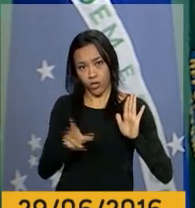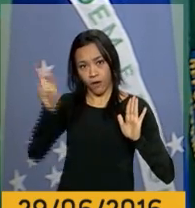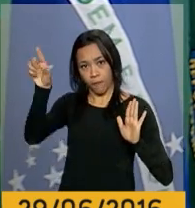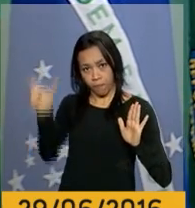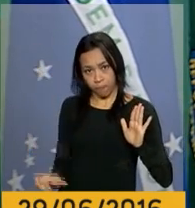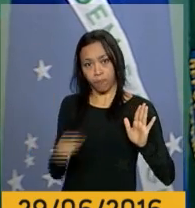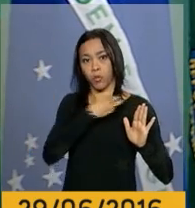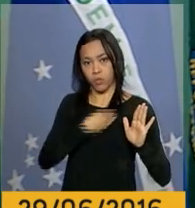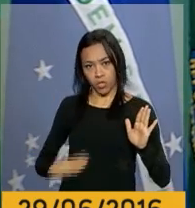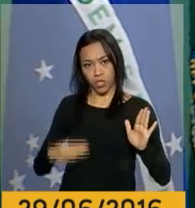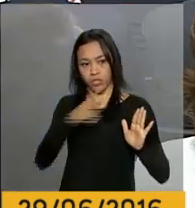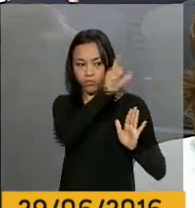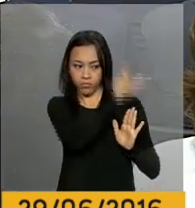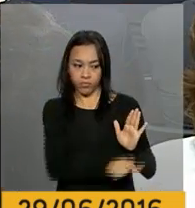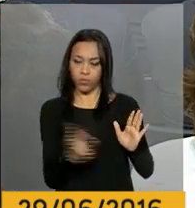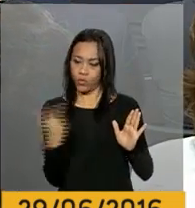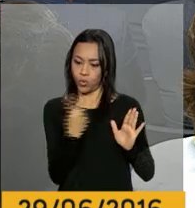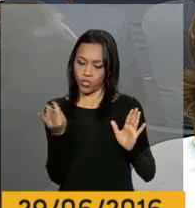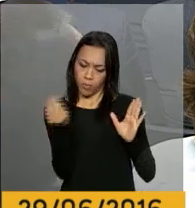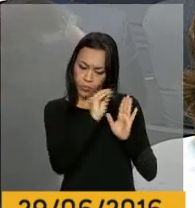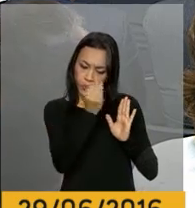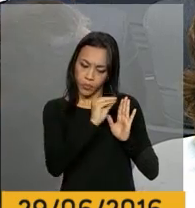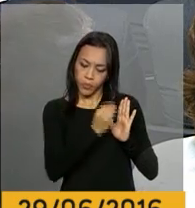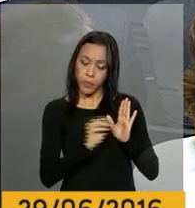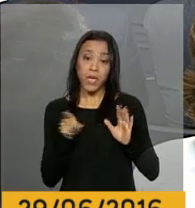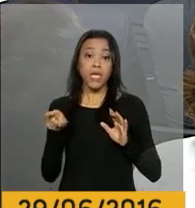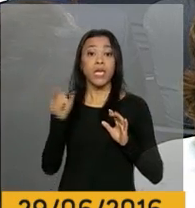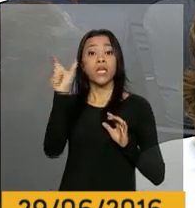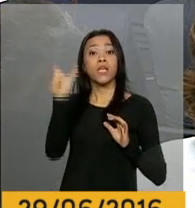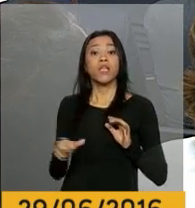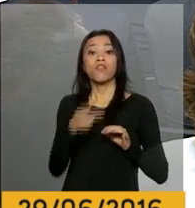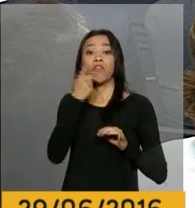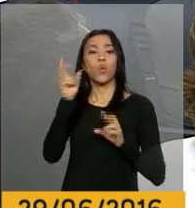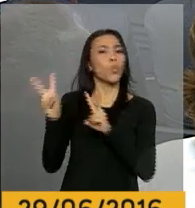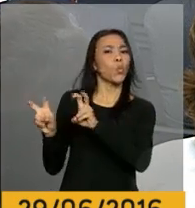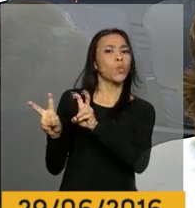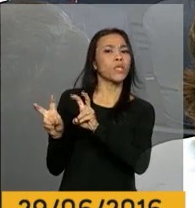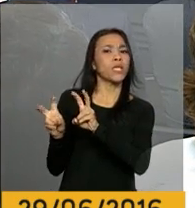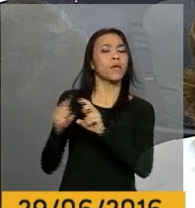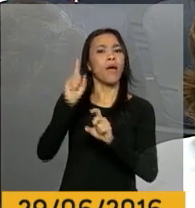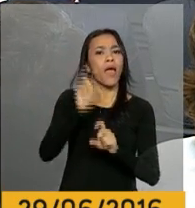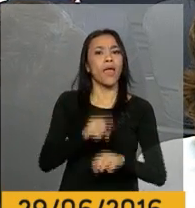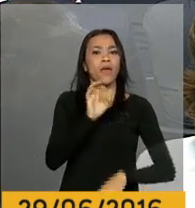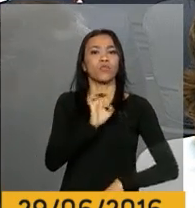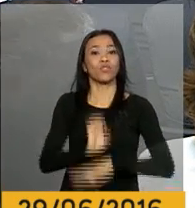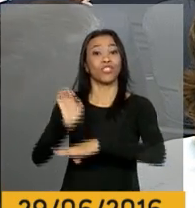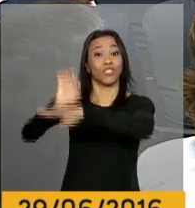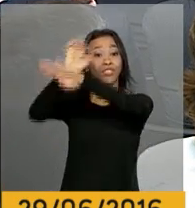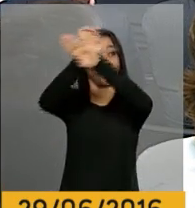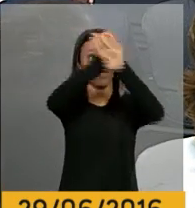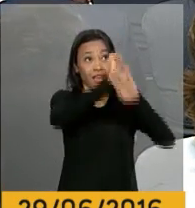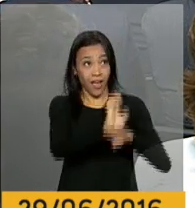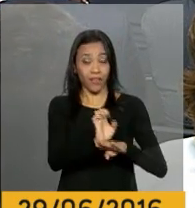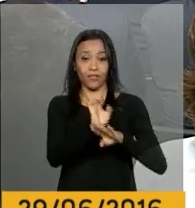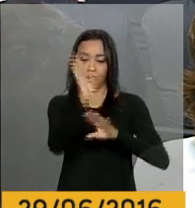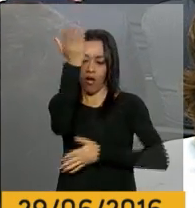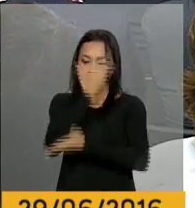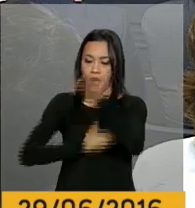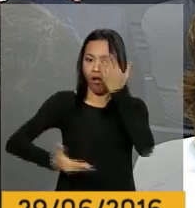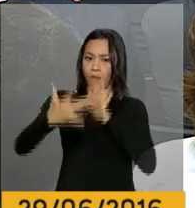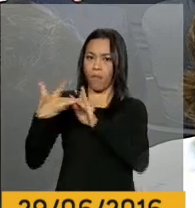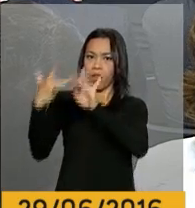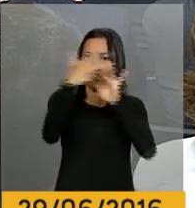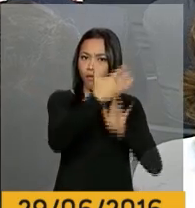e pelo Osmar, e o Mendonça até tocou num tema muito importante, que é o chamado federalismo cooperativo, não é? Porque esta